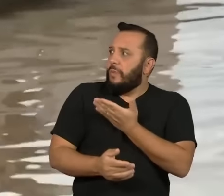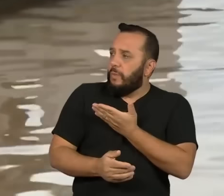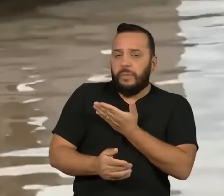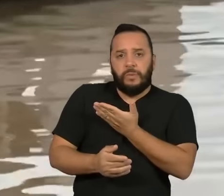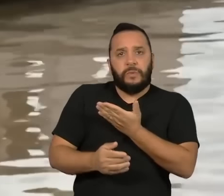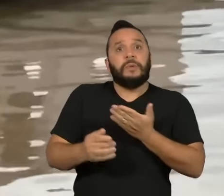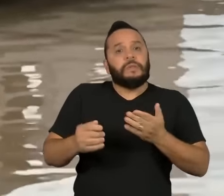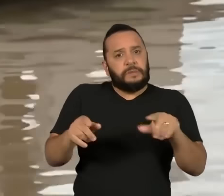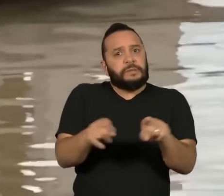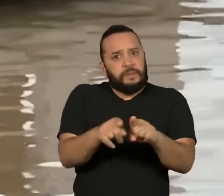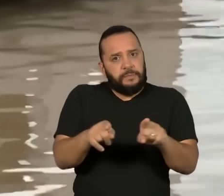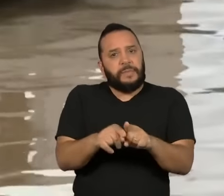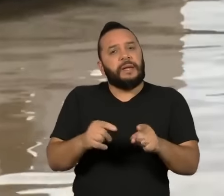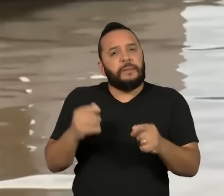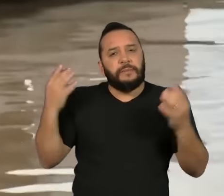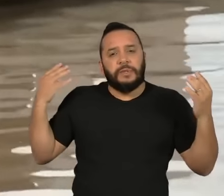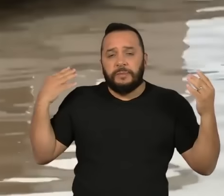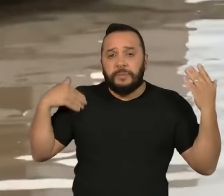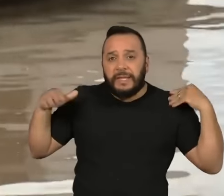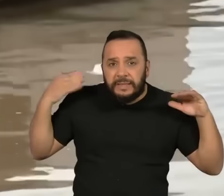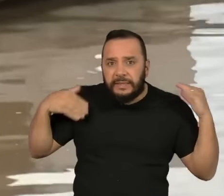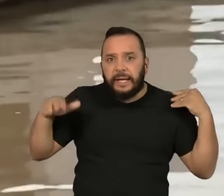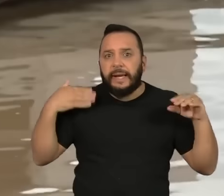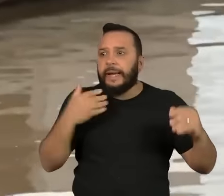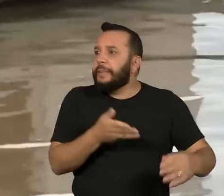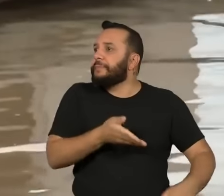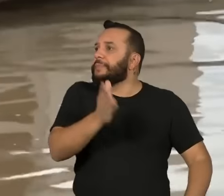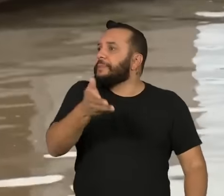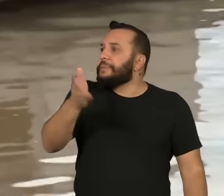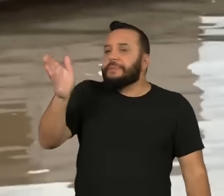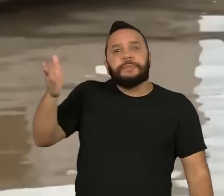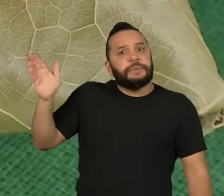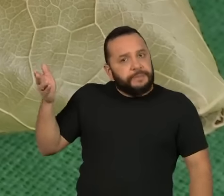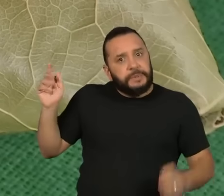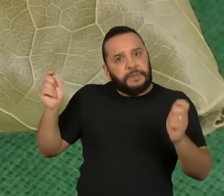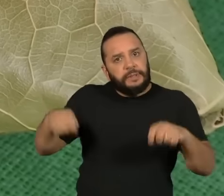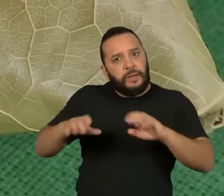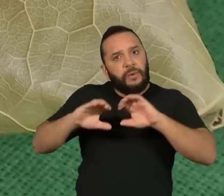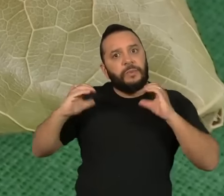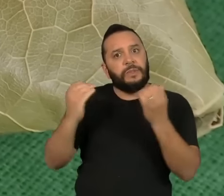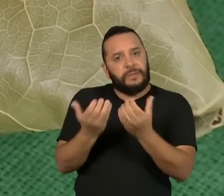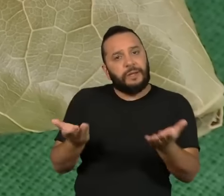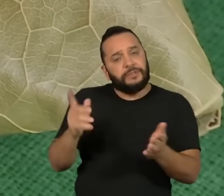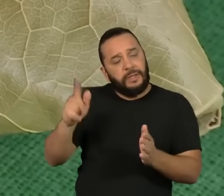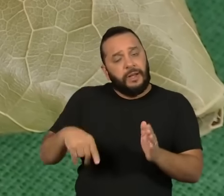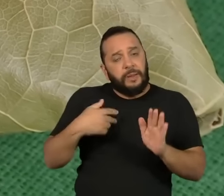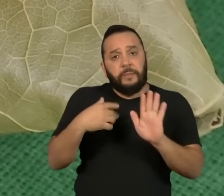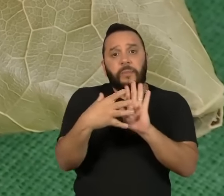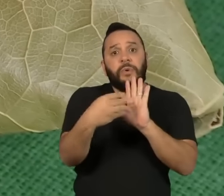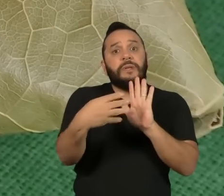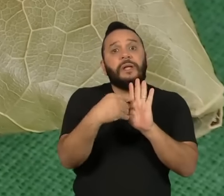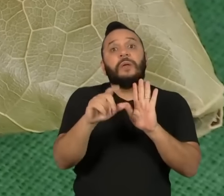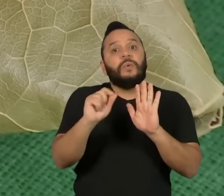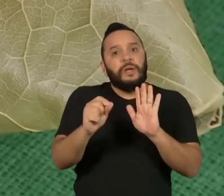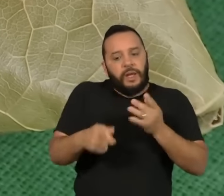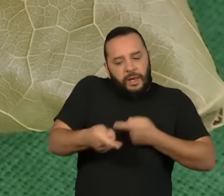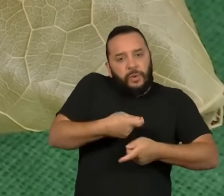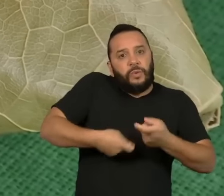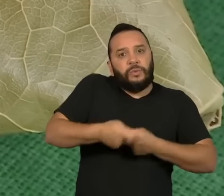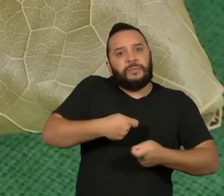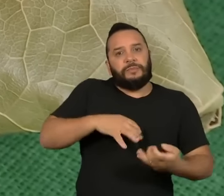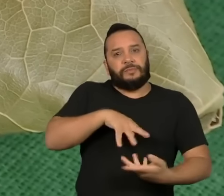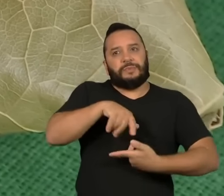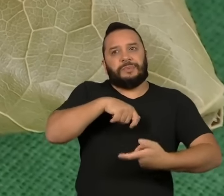ou serviços como o turismo realizado nas comunidades da região. São exemplos de bioeconomia, um dos